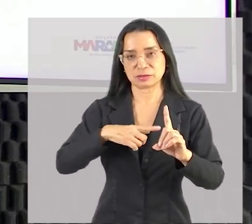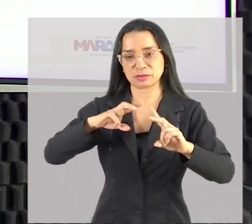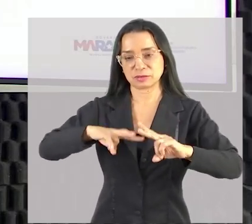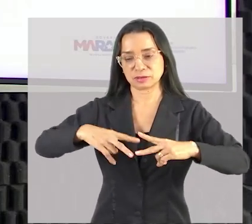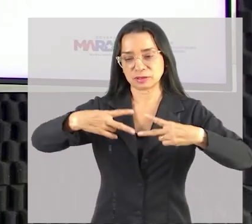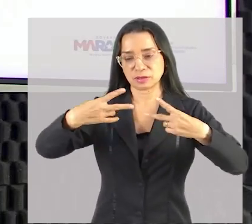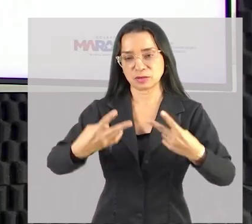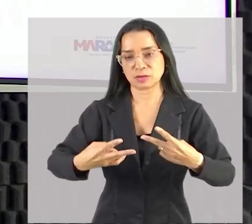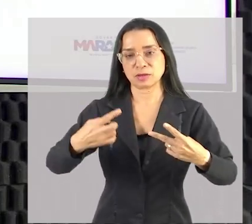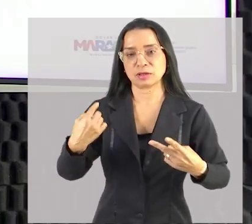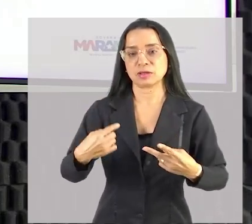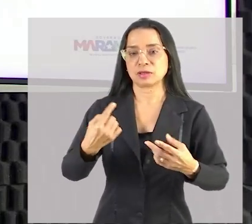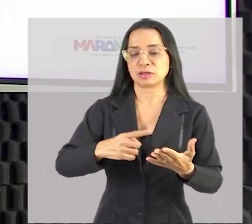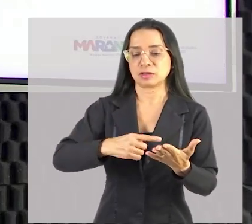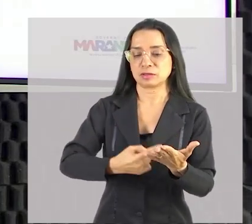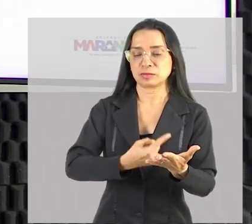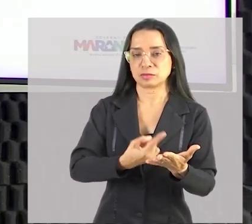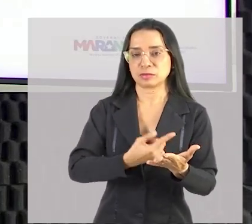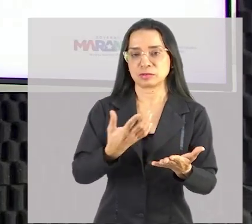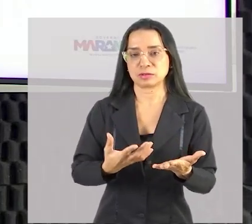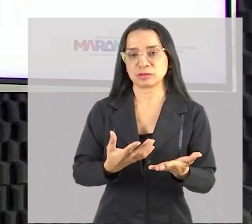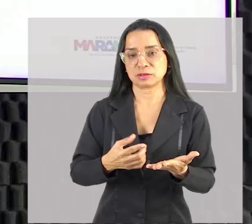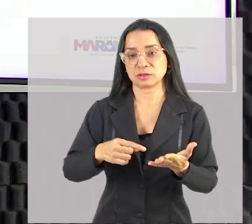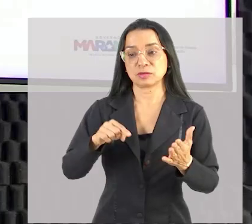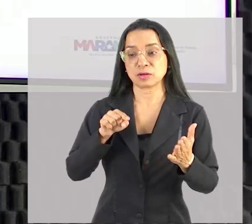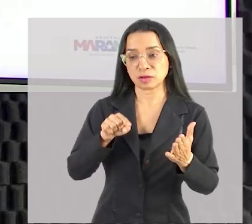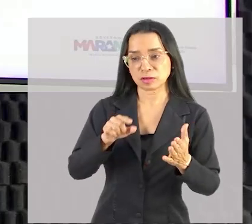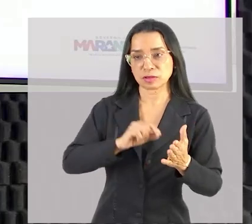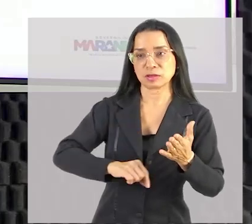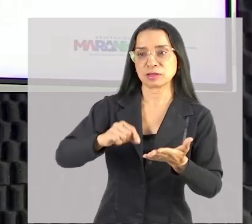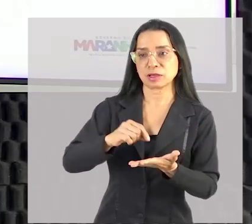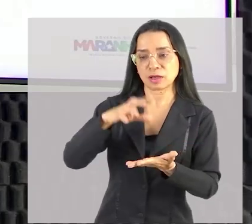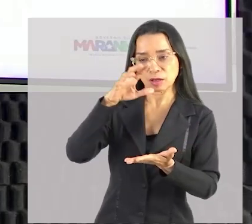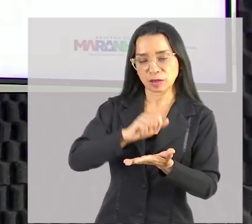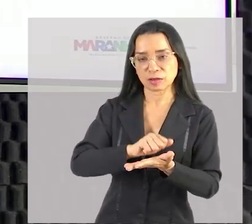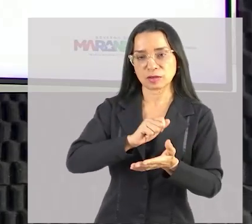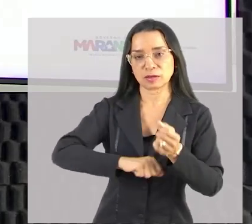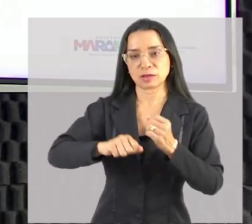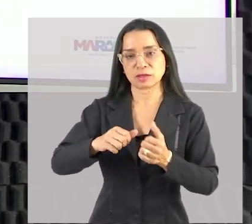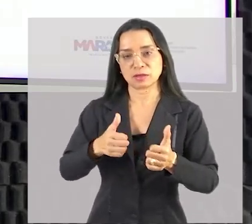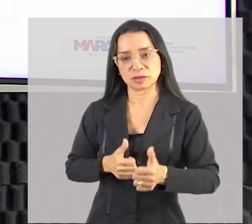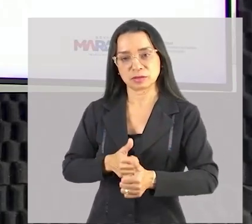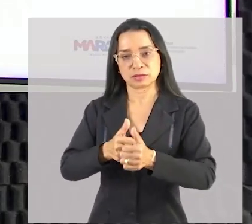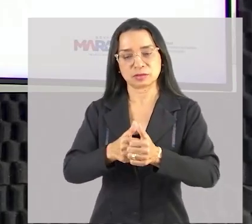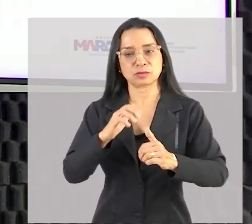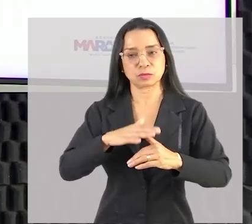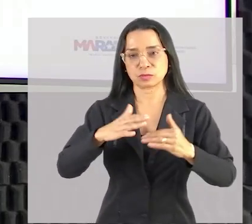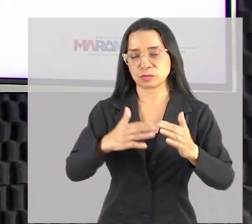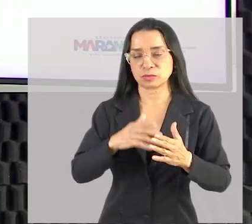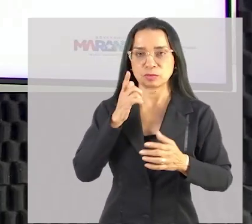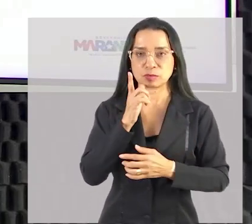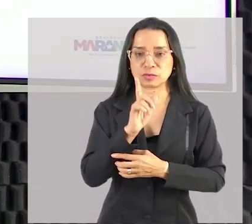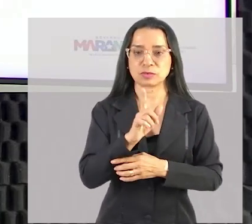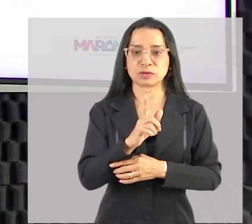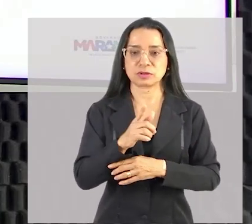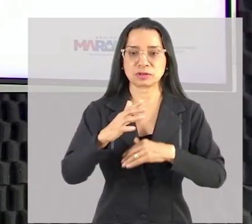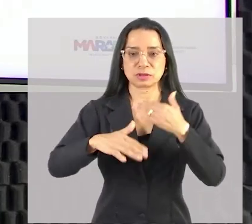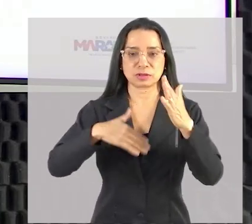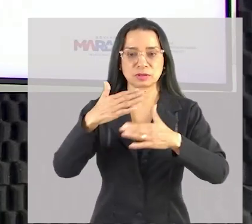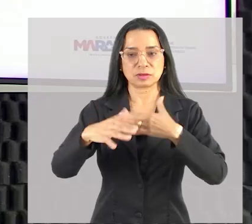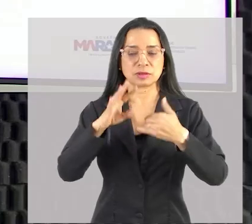com o nosso material. Então você clica lá, baixa o material, vai acompanhando, entendeu? Tudo para que você consiga desenvolver legal sua